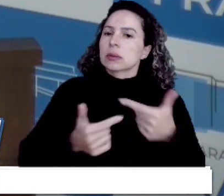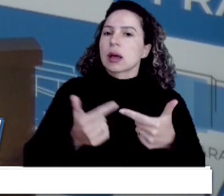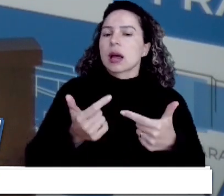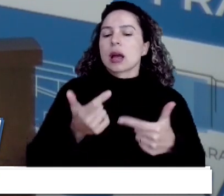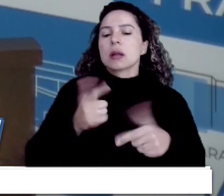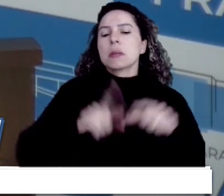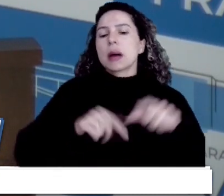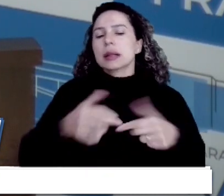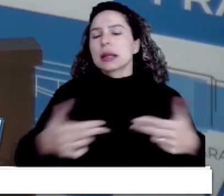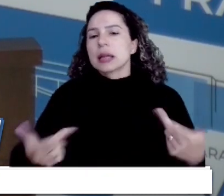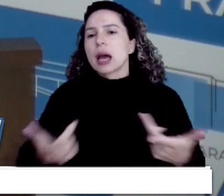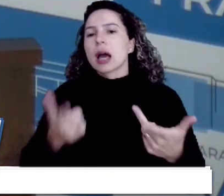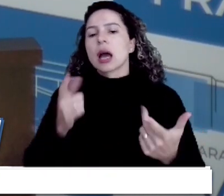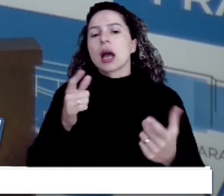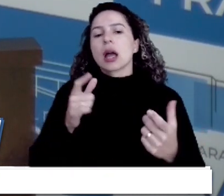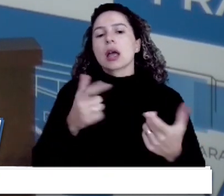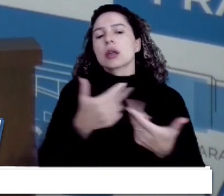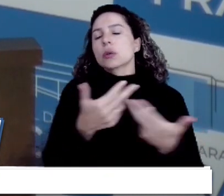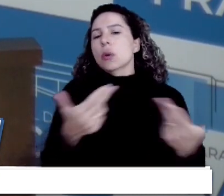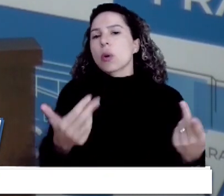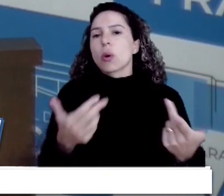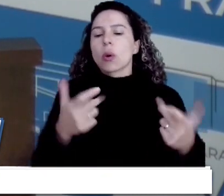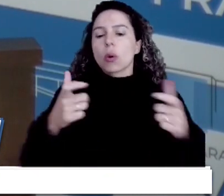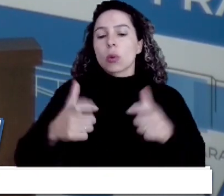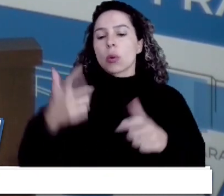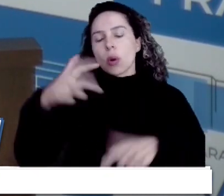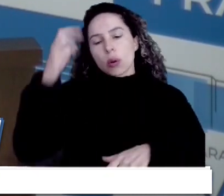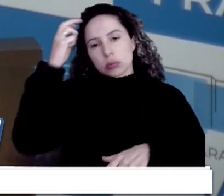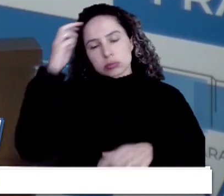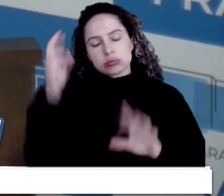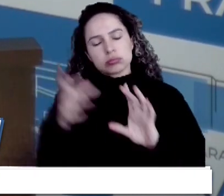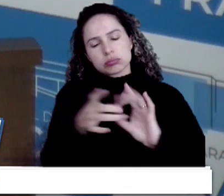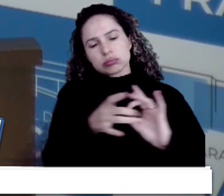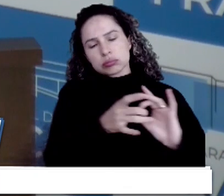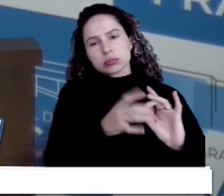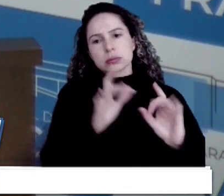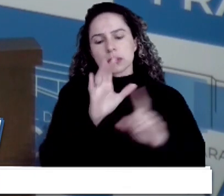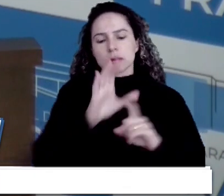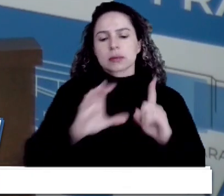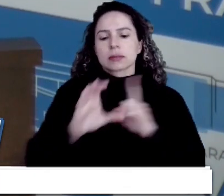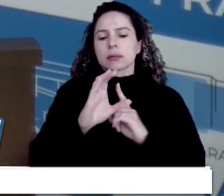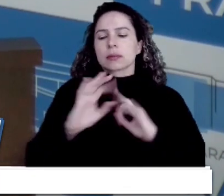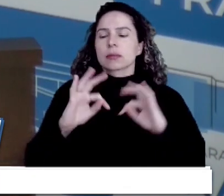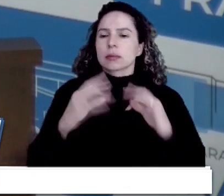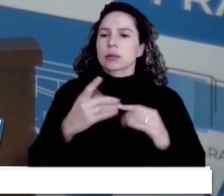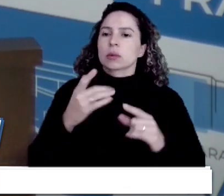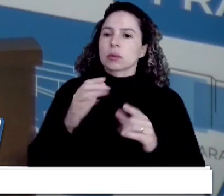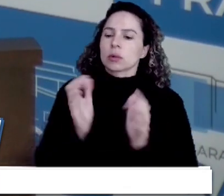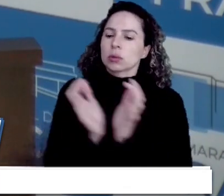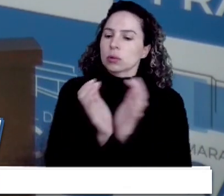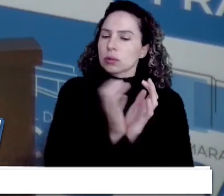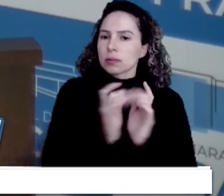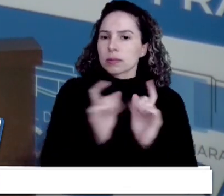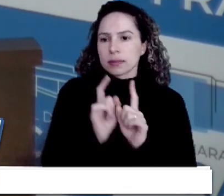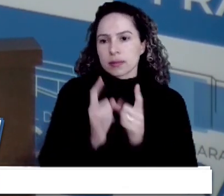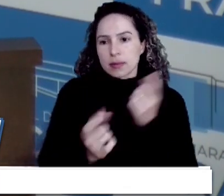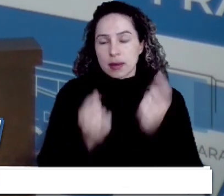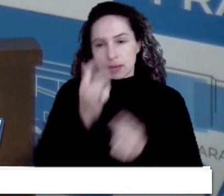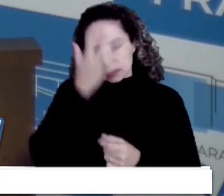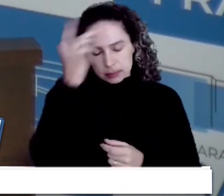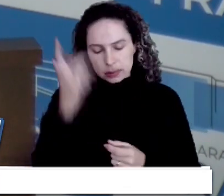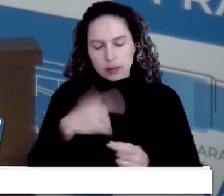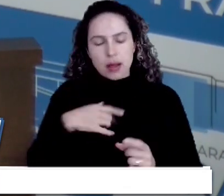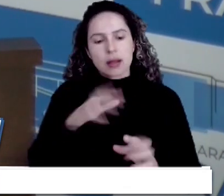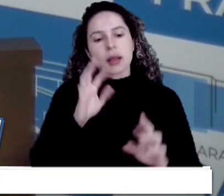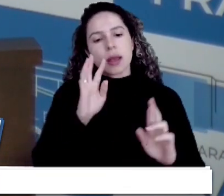artefatos, lugares culturais que lhes são associados, que as comunidades, os grupos e, em alguns casos, indivíduos reconhecem como